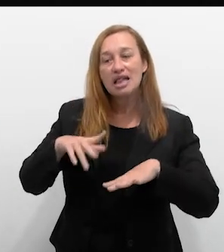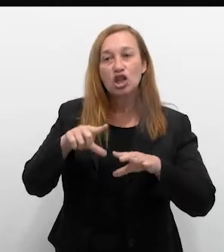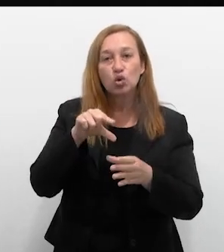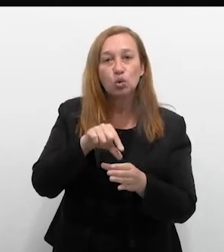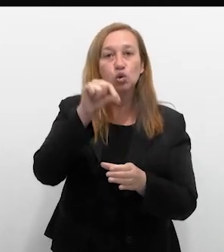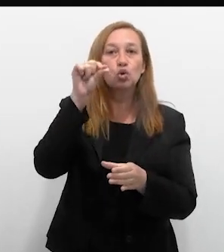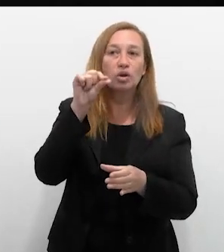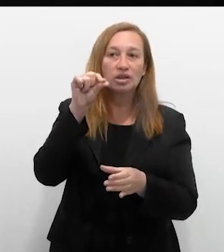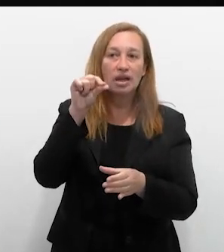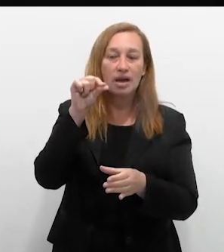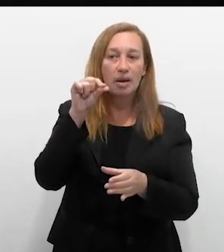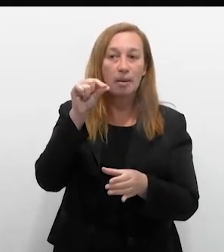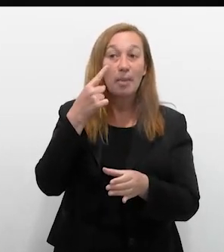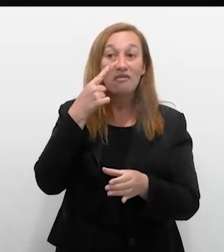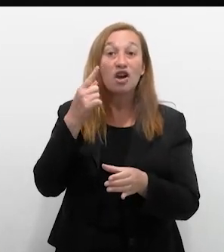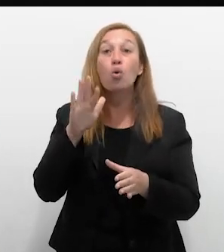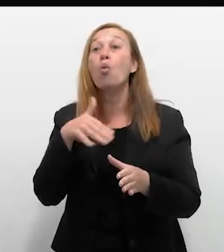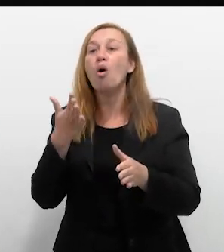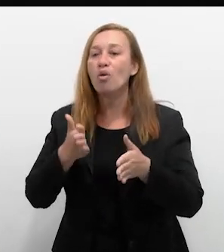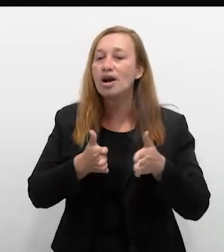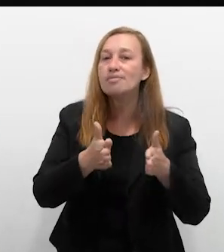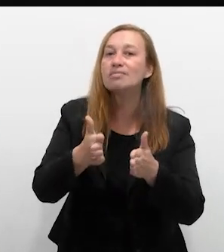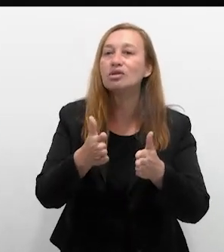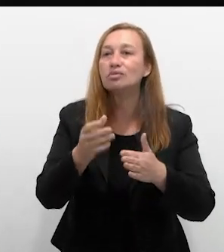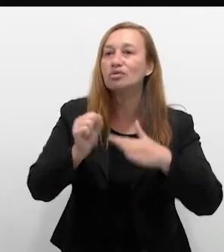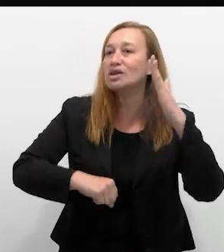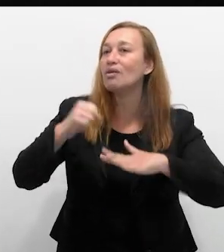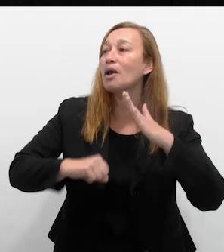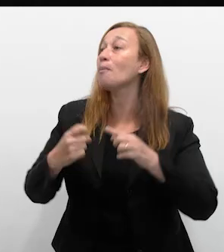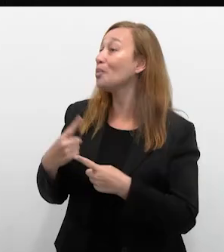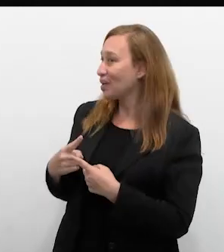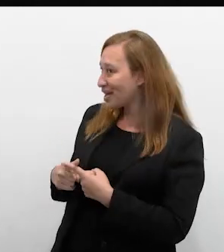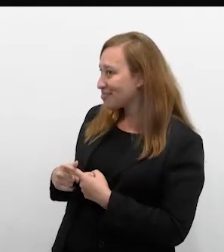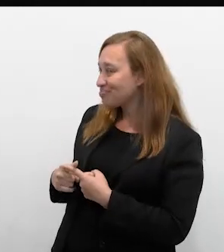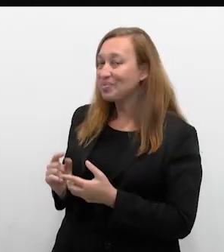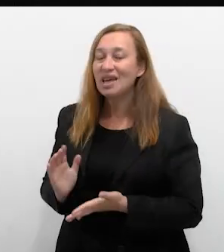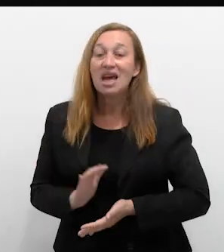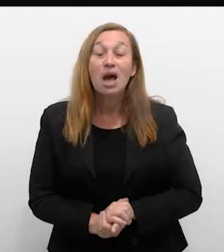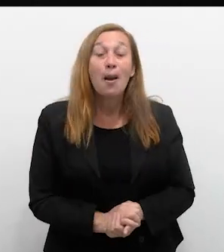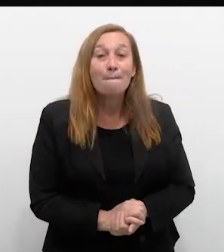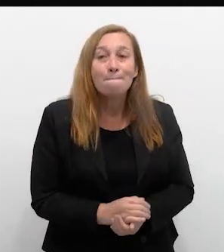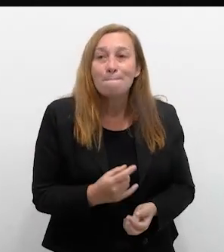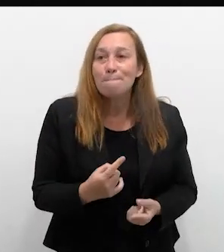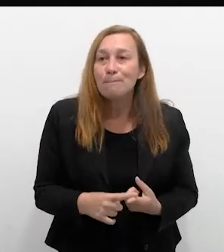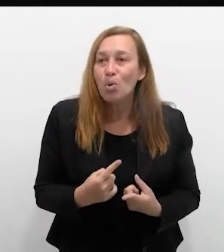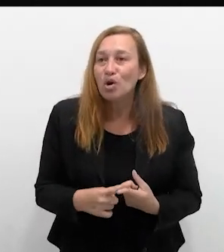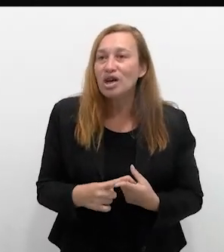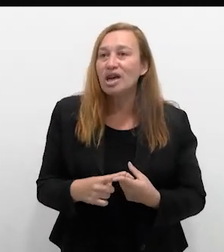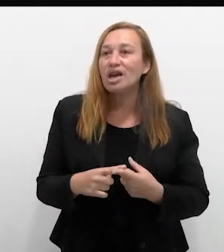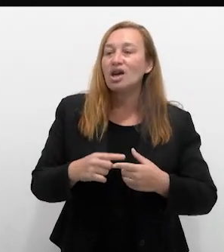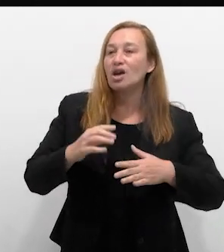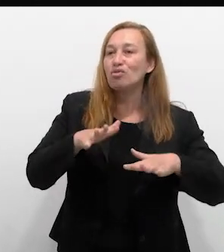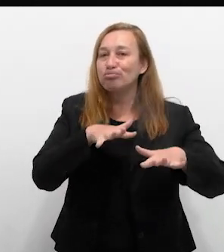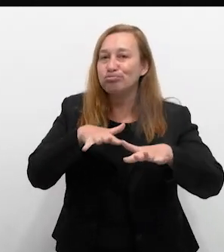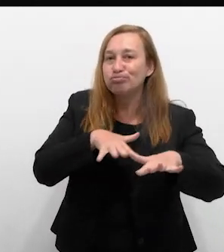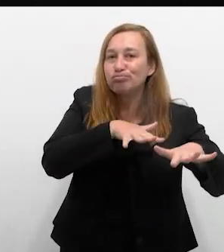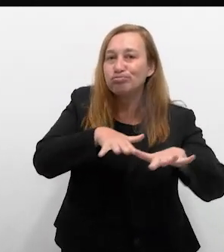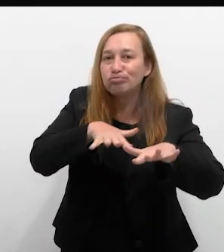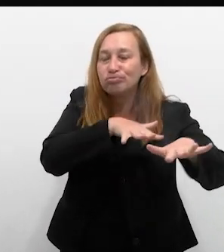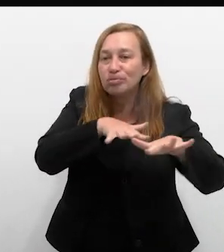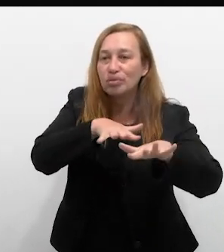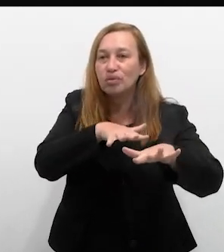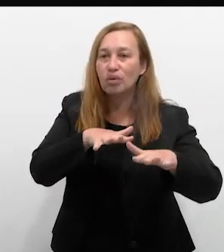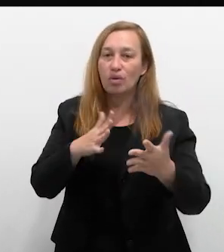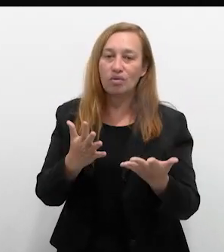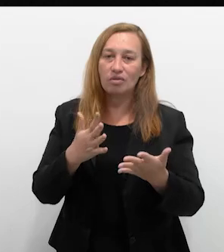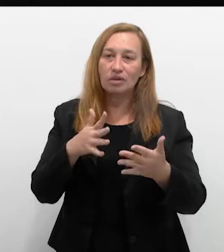do sorteio para poder bater o martelo e definir qual seria o caminho do Salgueiro. Por quê, Jorge? Porque a posição de desfile